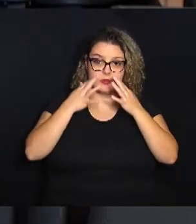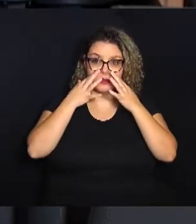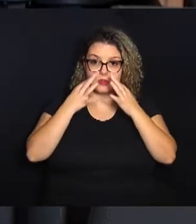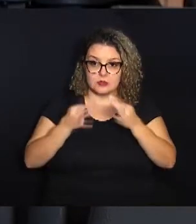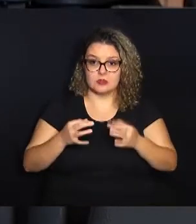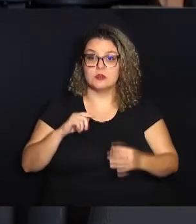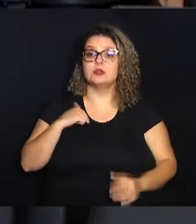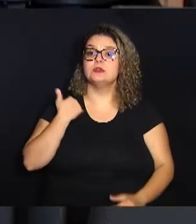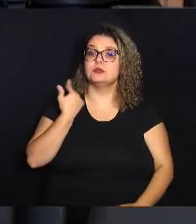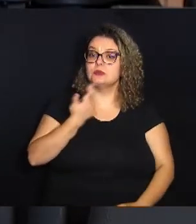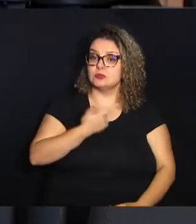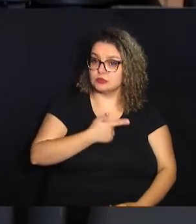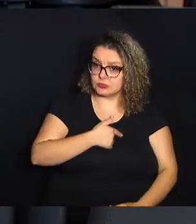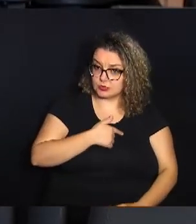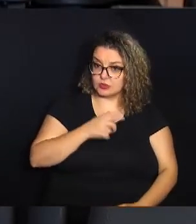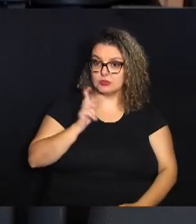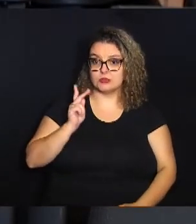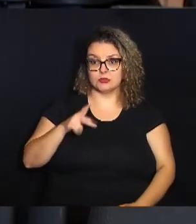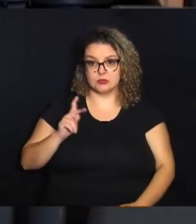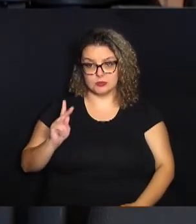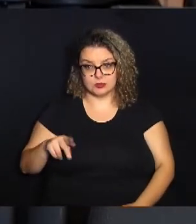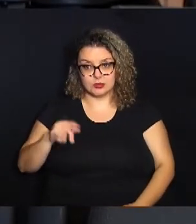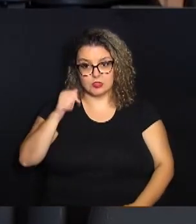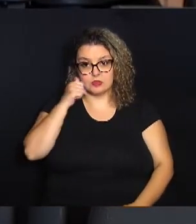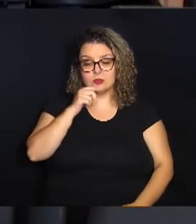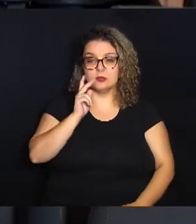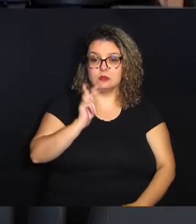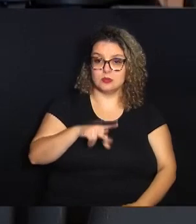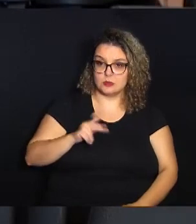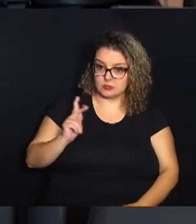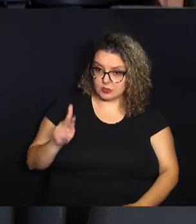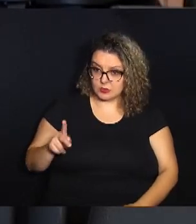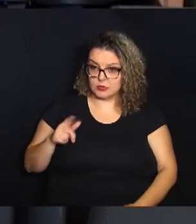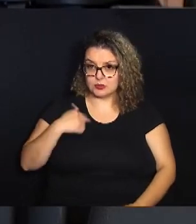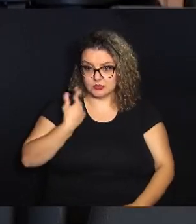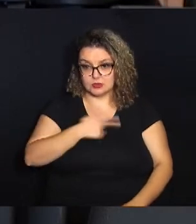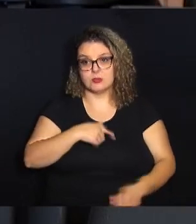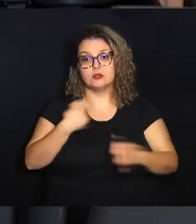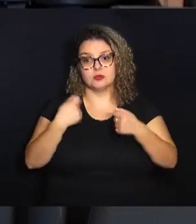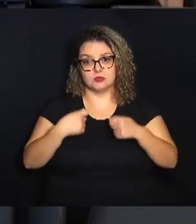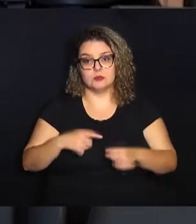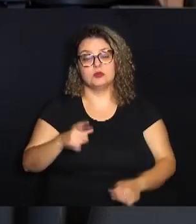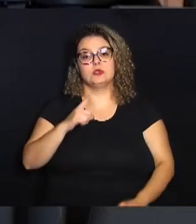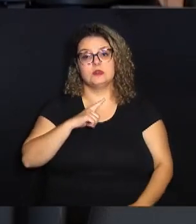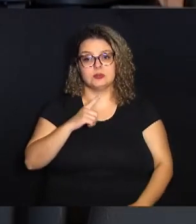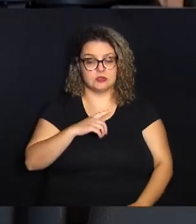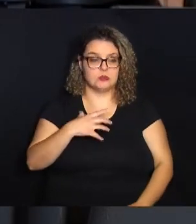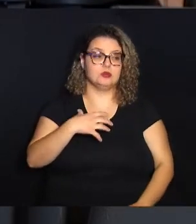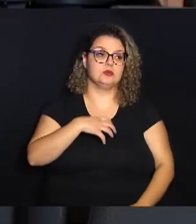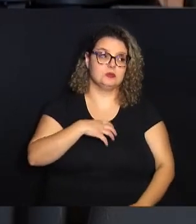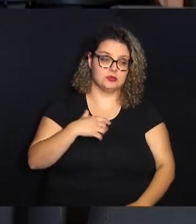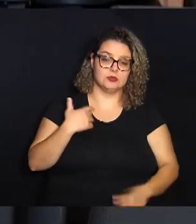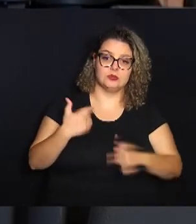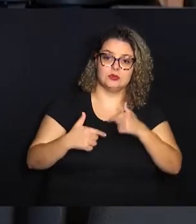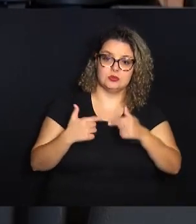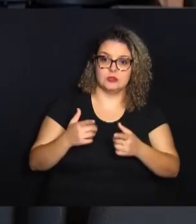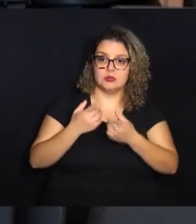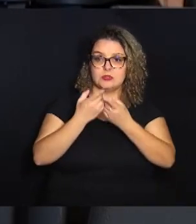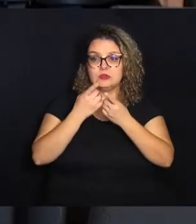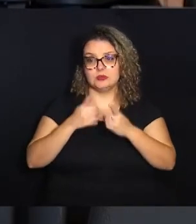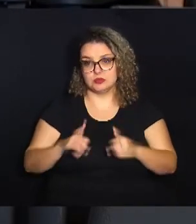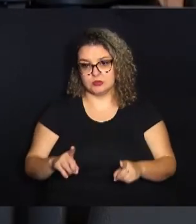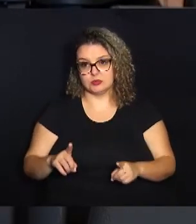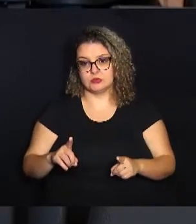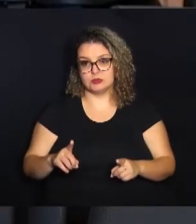E nós, professores, professoras, nós precisamos ter as condições, né, de trabalho digno e